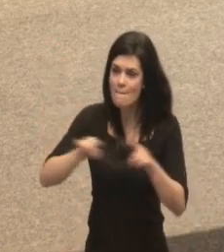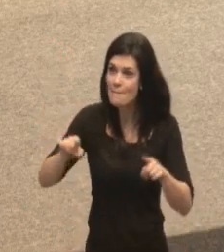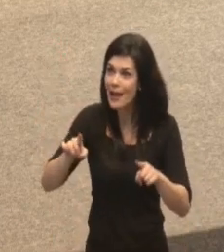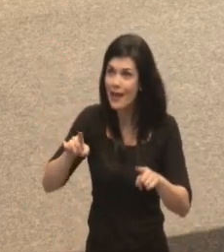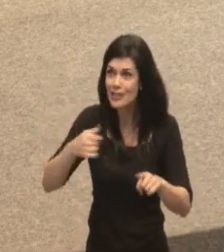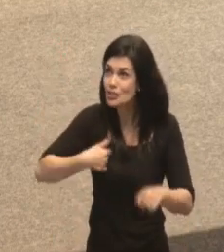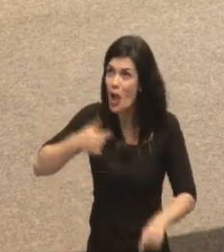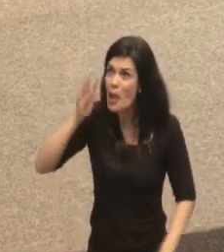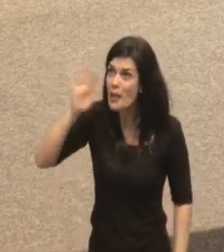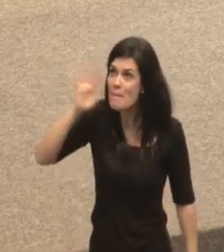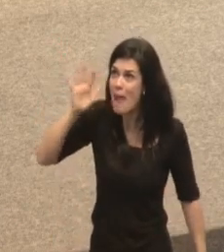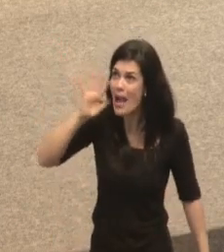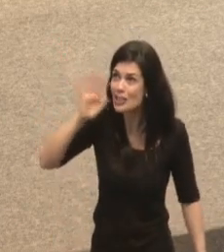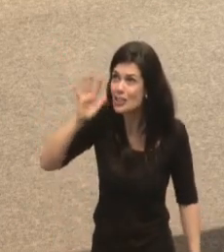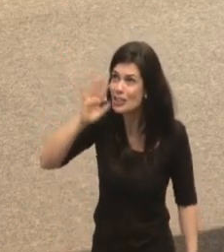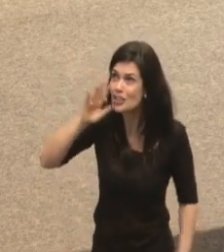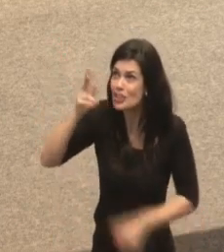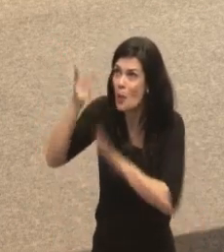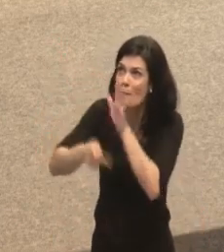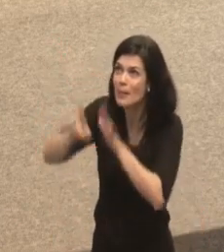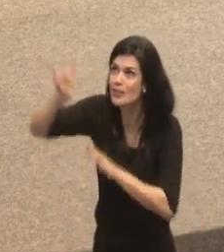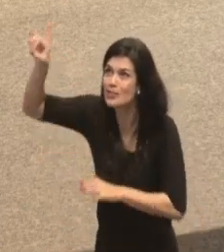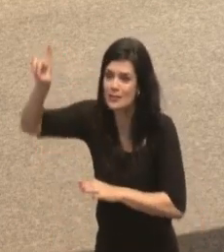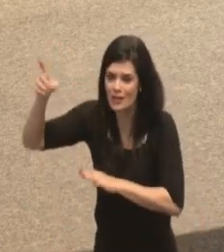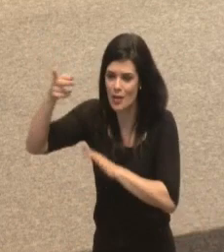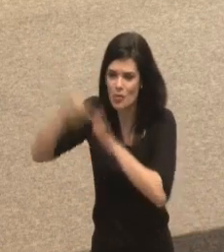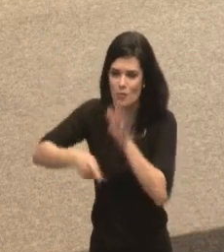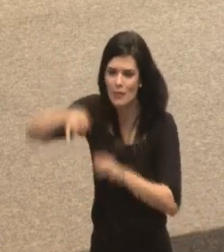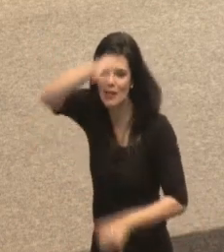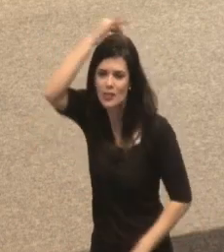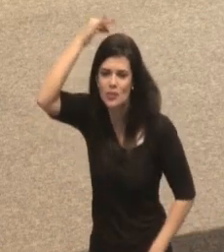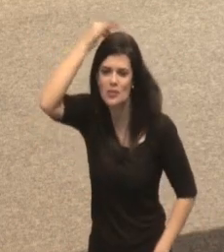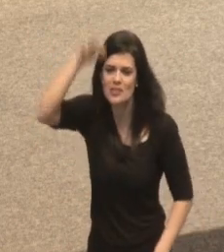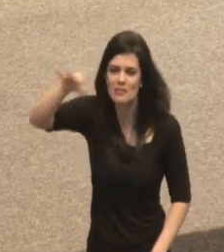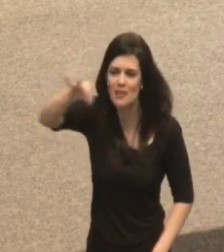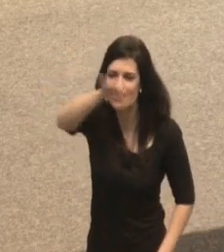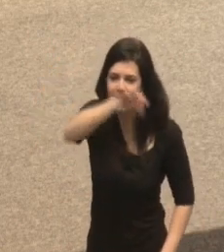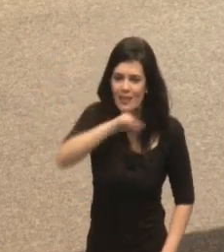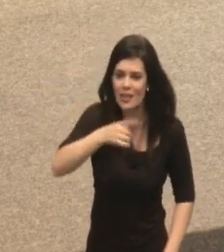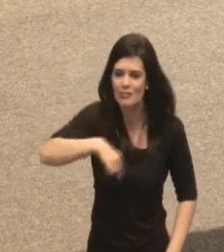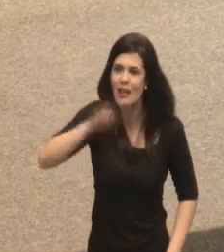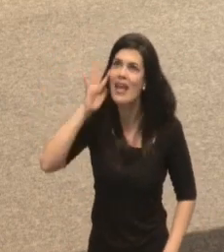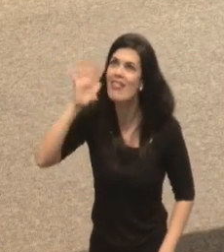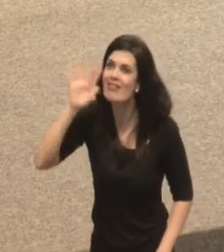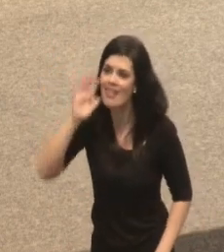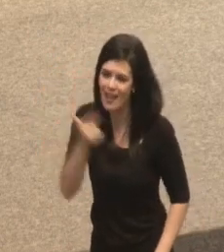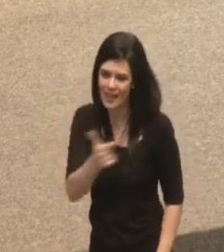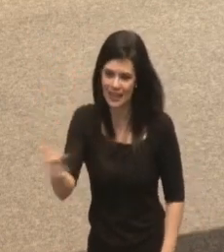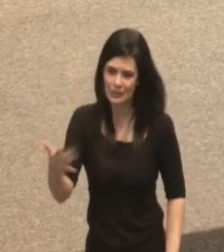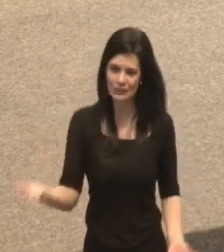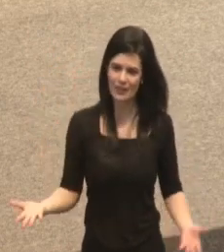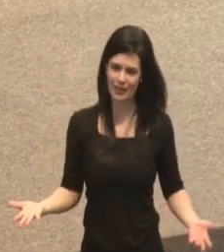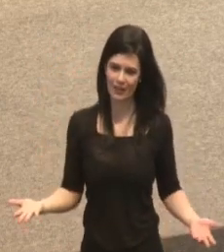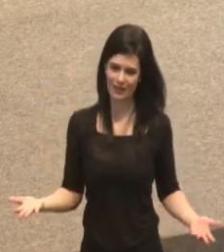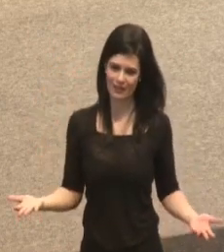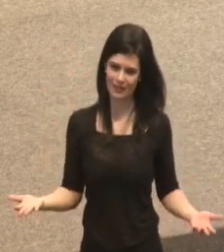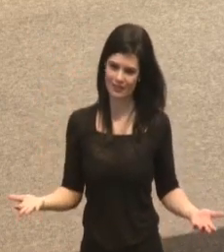o Espírito Santo está fazendo e da dimensão do que Ele vai fazer usando a minha e a sua